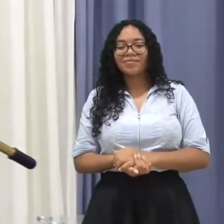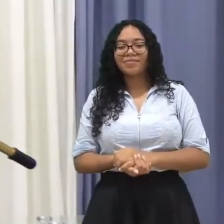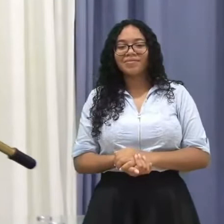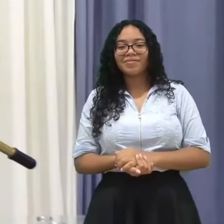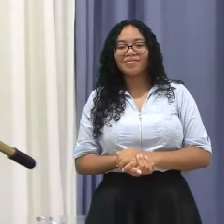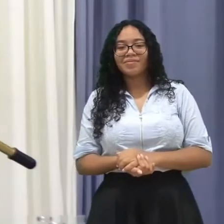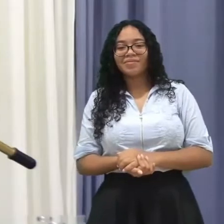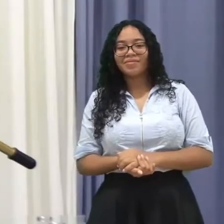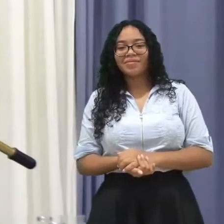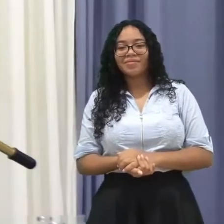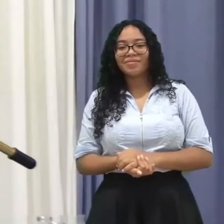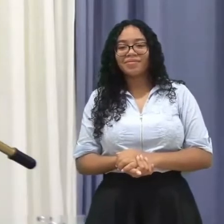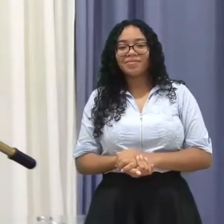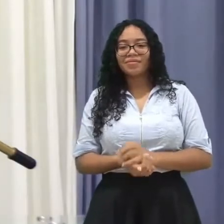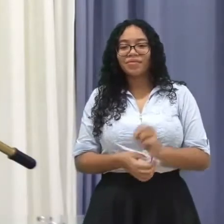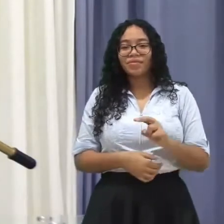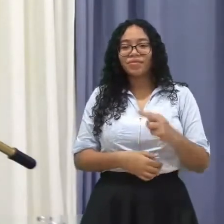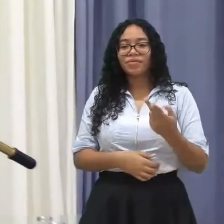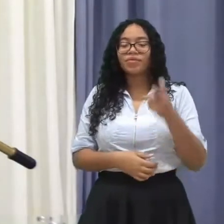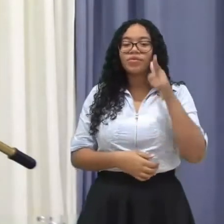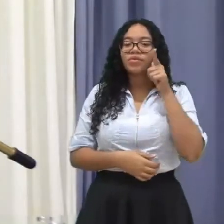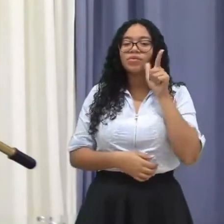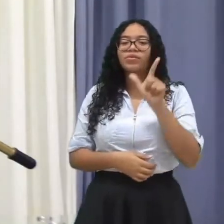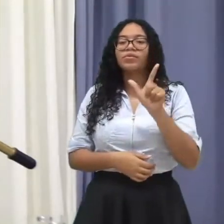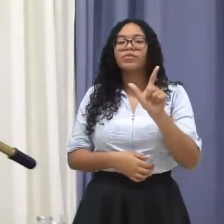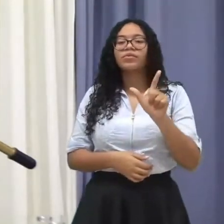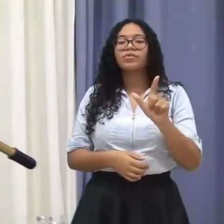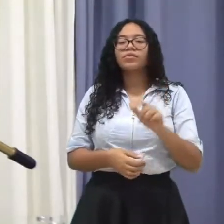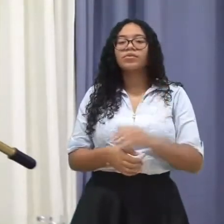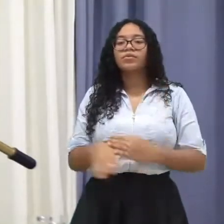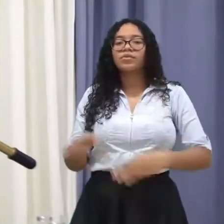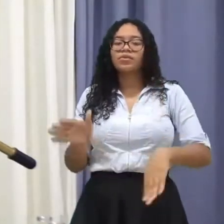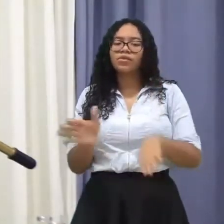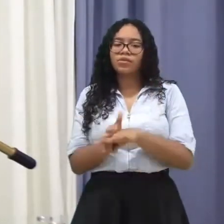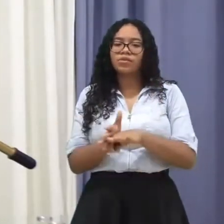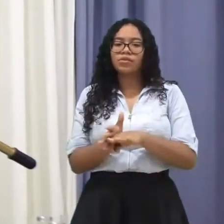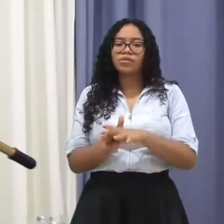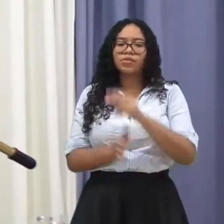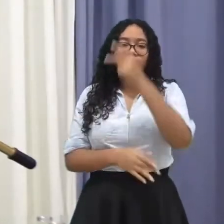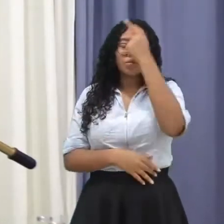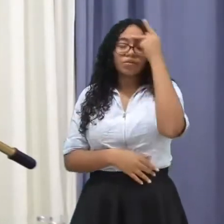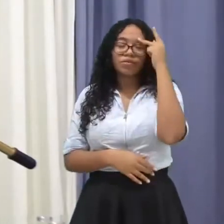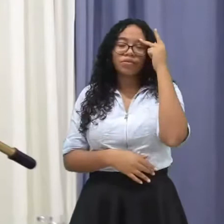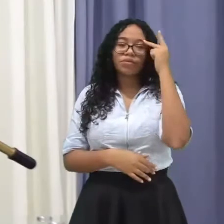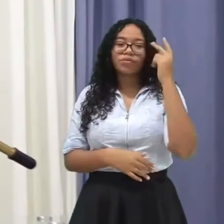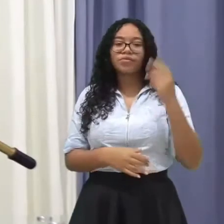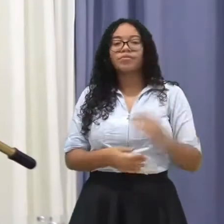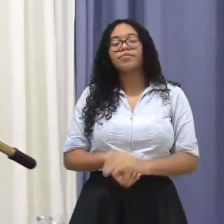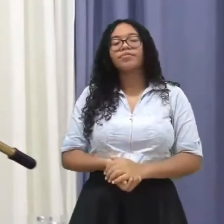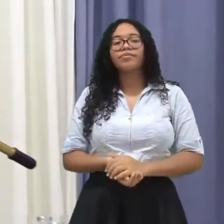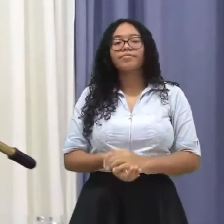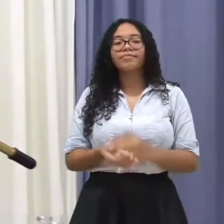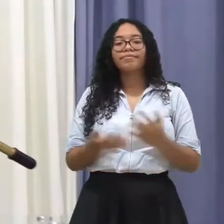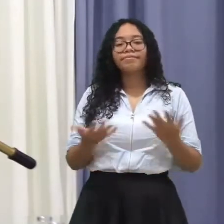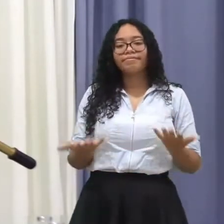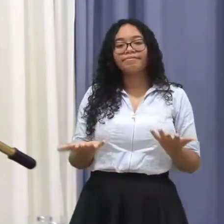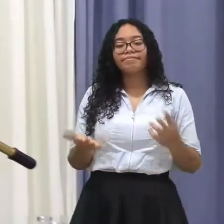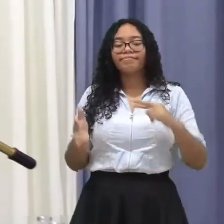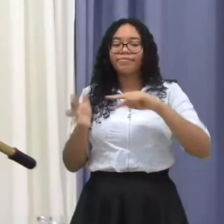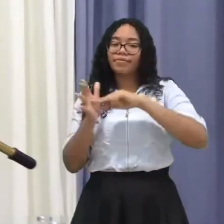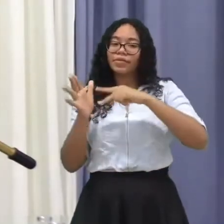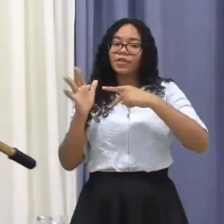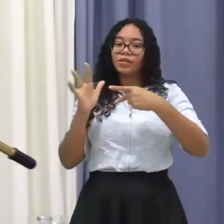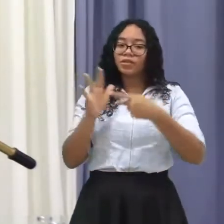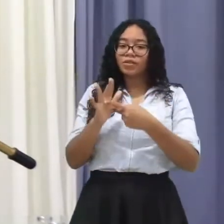alcançar alguém. Assim, a iminência traz consigo o sentido de que algo